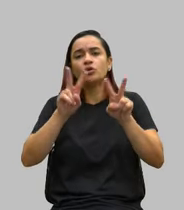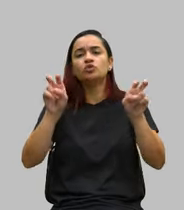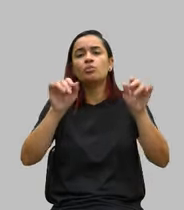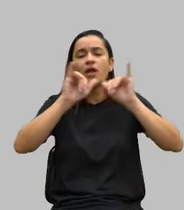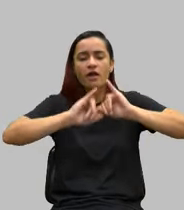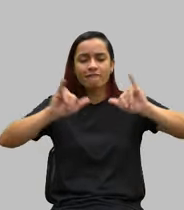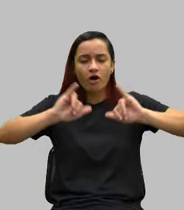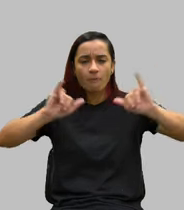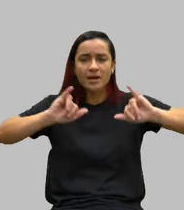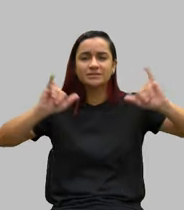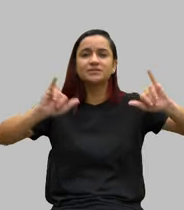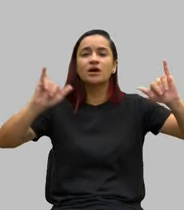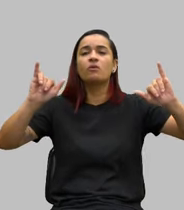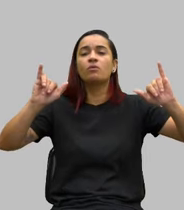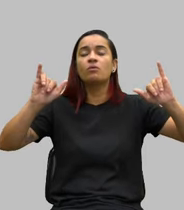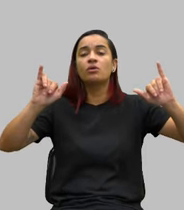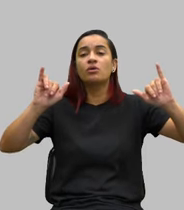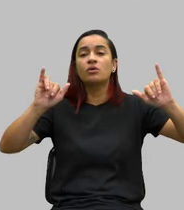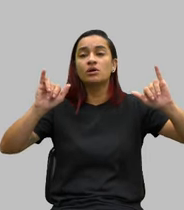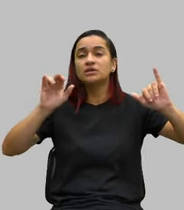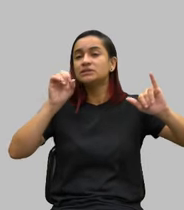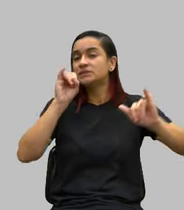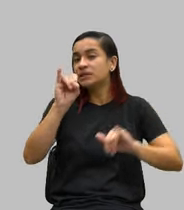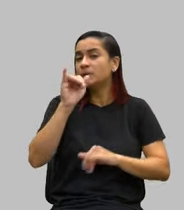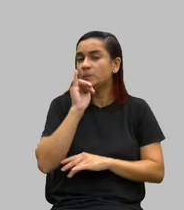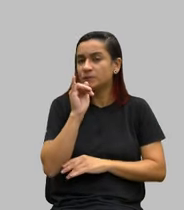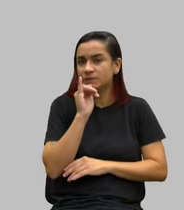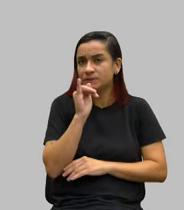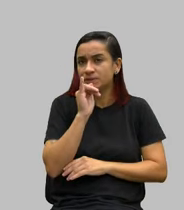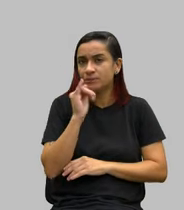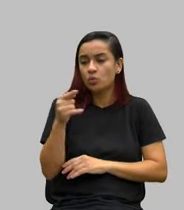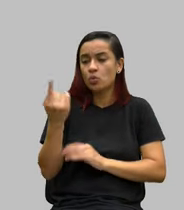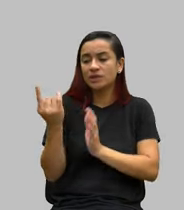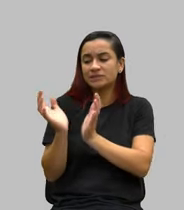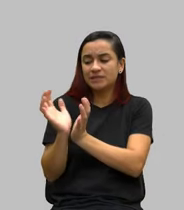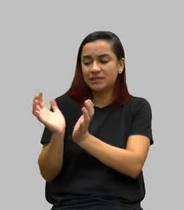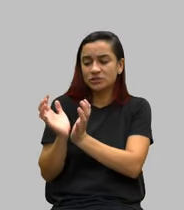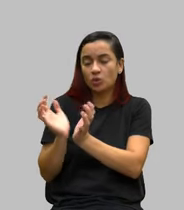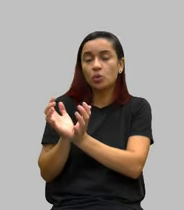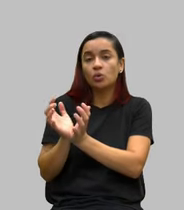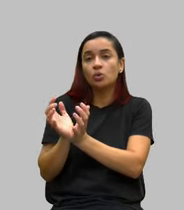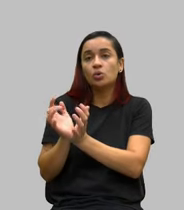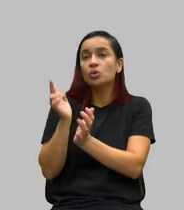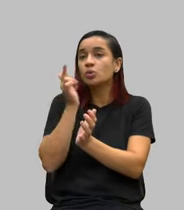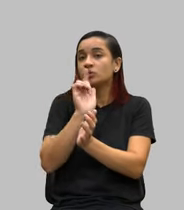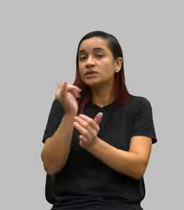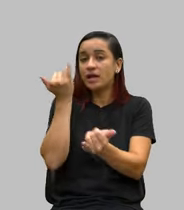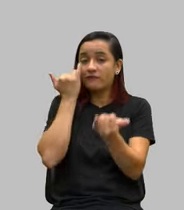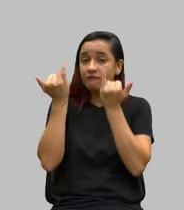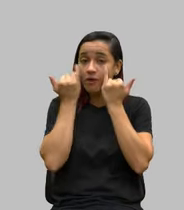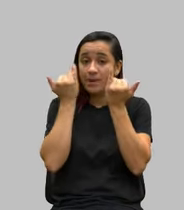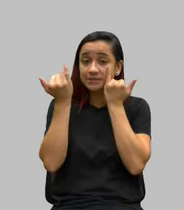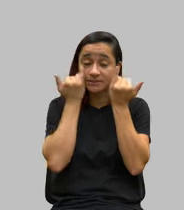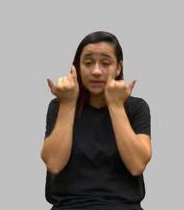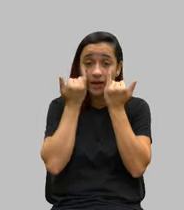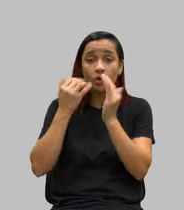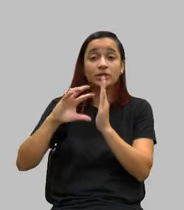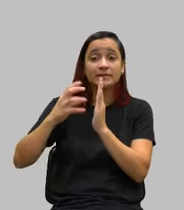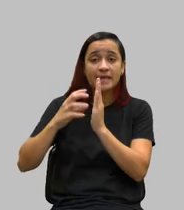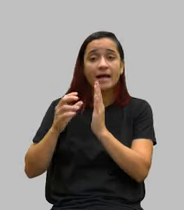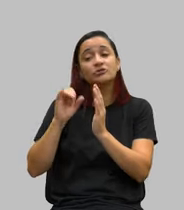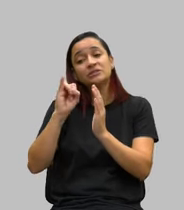informar determinar que o setor faça chegar até as suas mãos os dados de